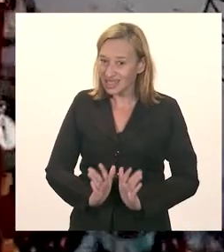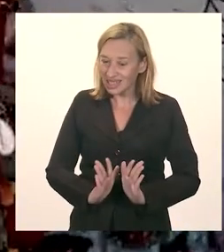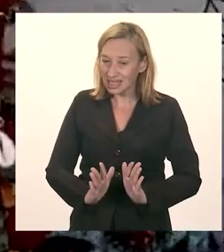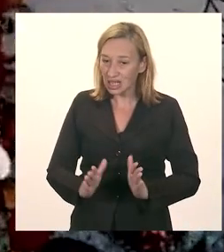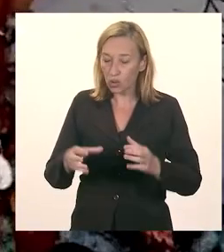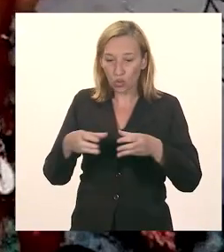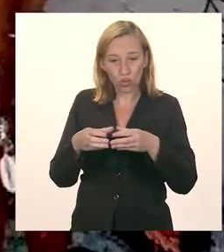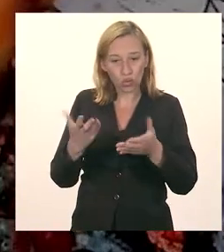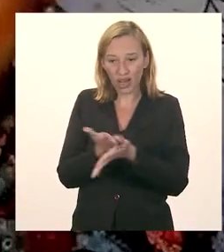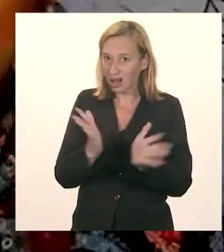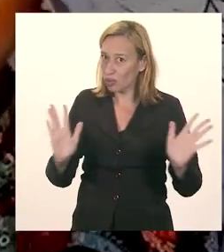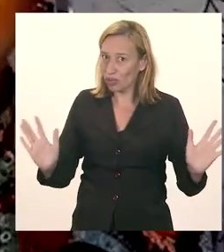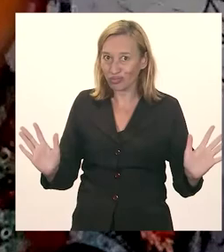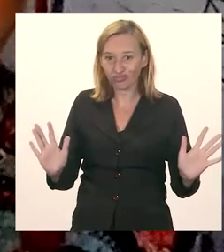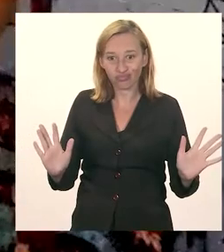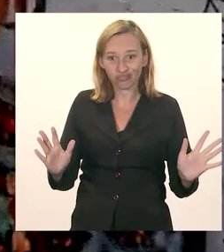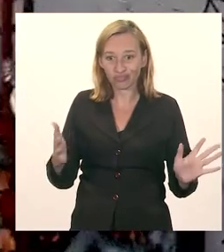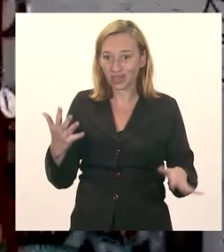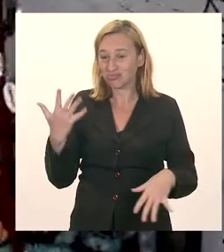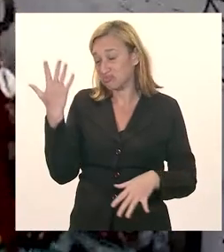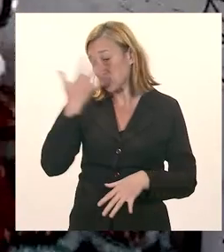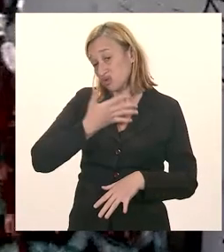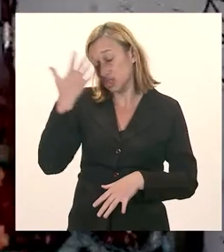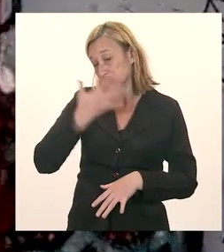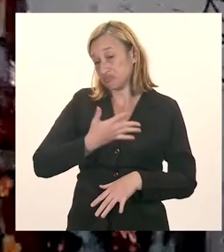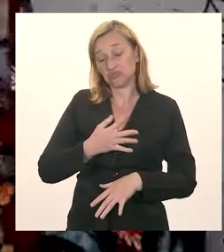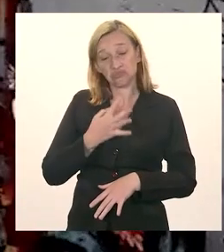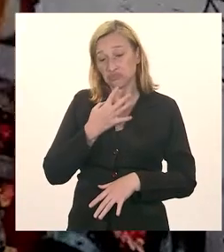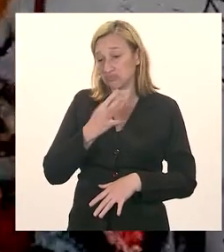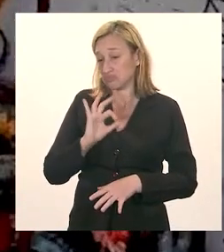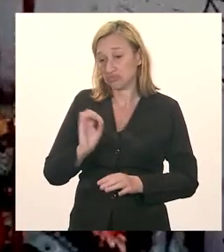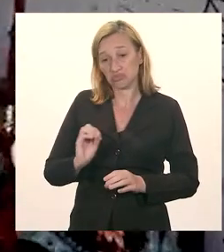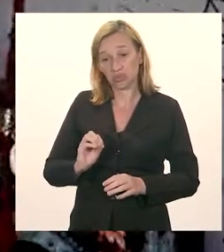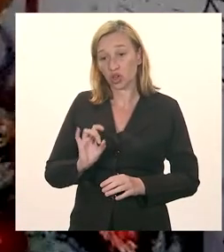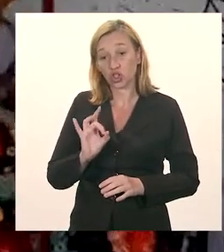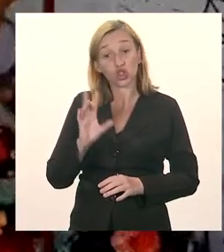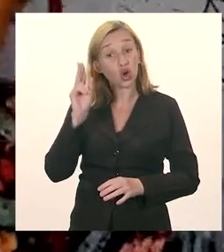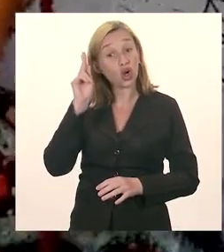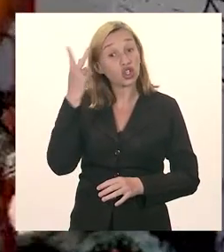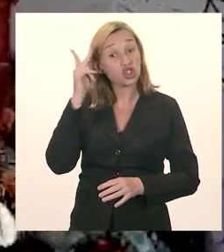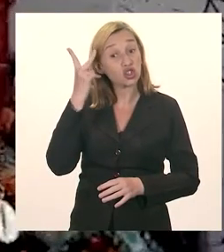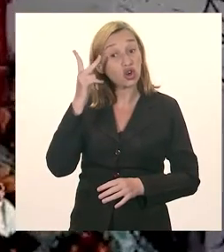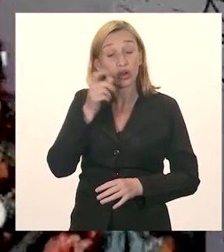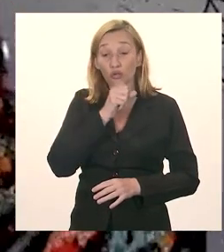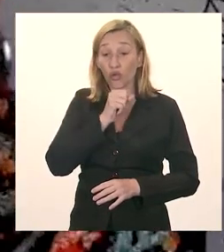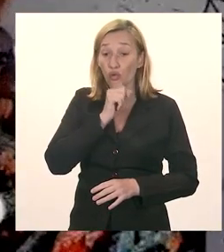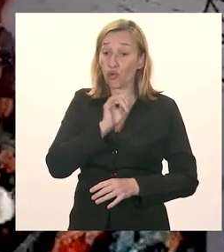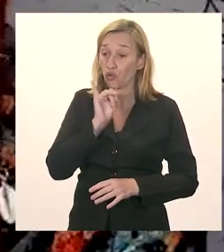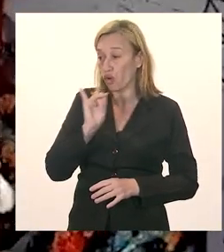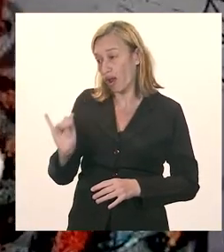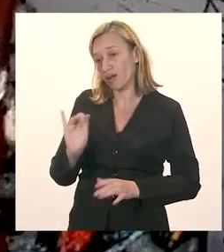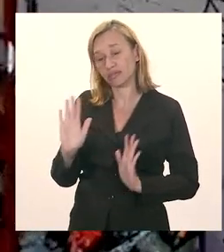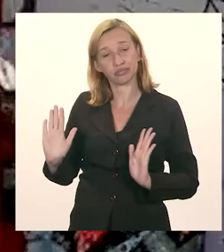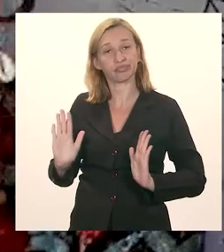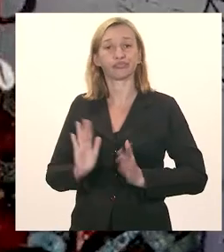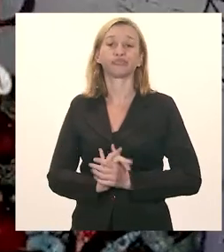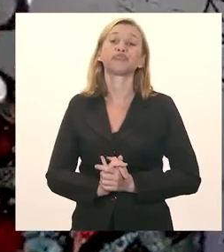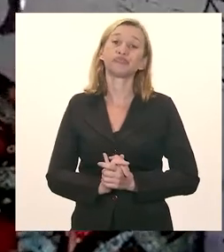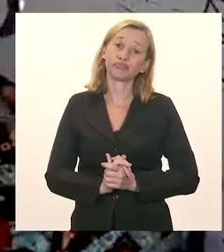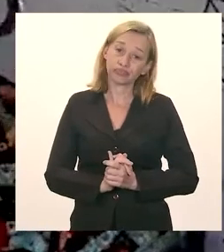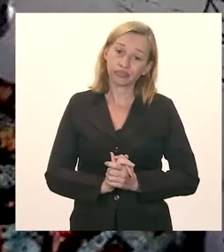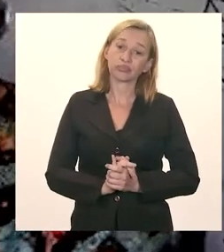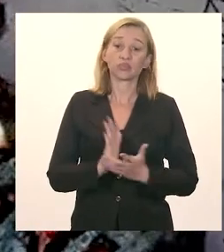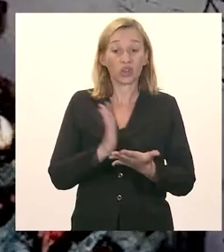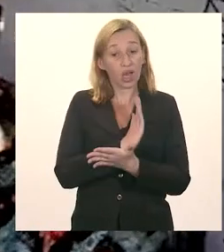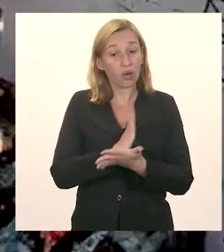nasci, esse grupo já tinha terminado, eu não cheguei a conhecer, eu só conhecia pelas histórias que o meu avô contava,